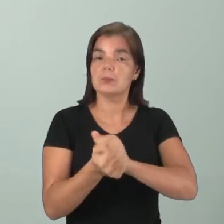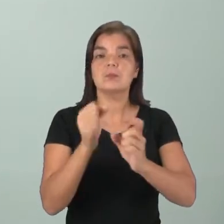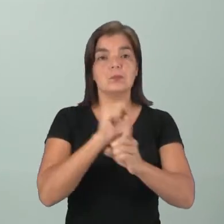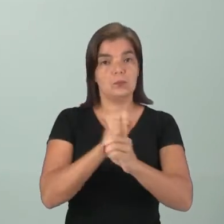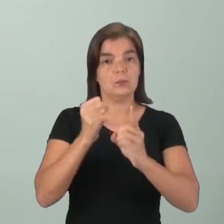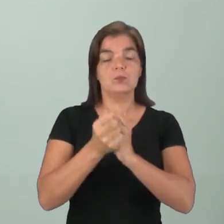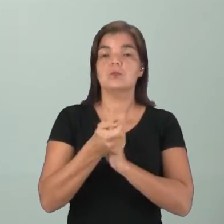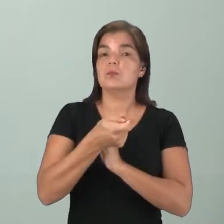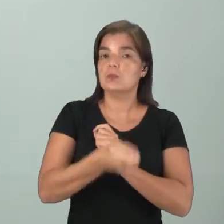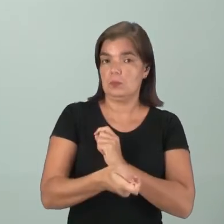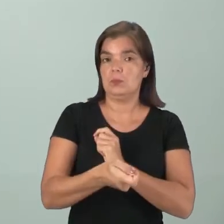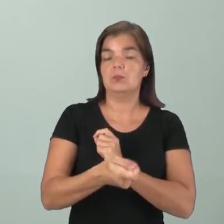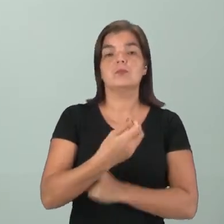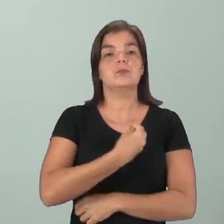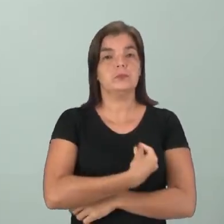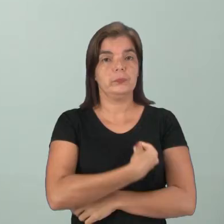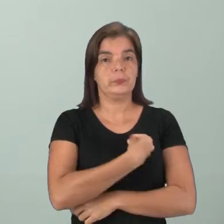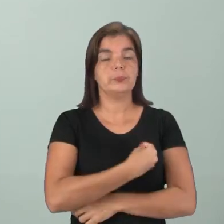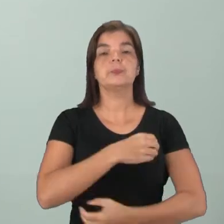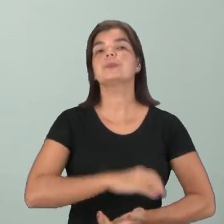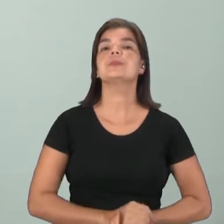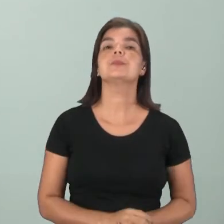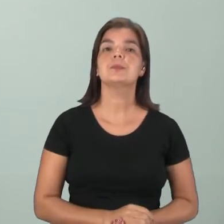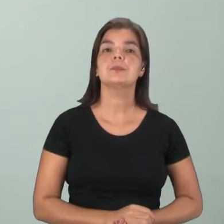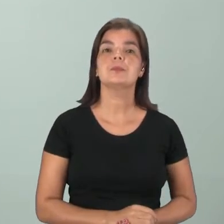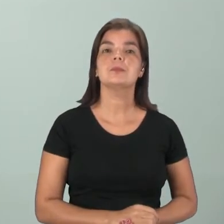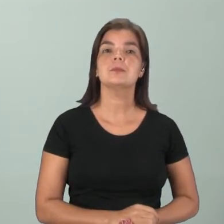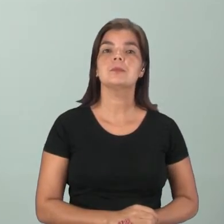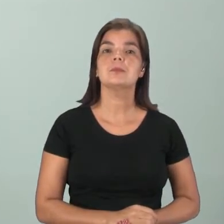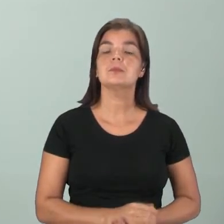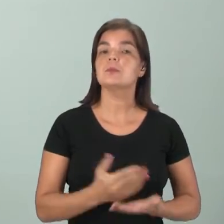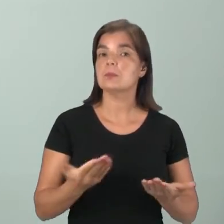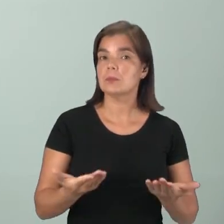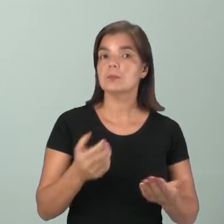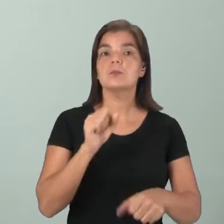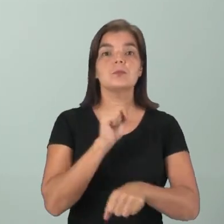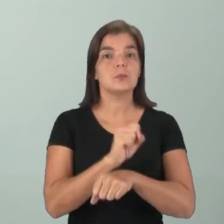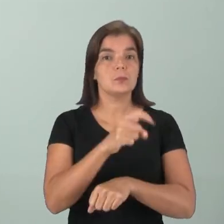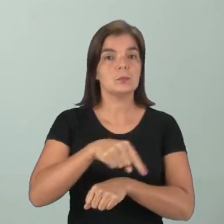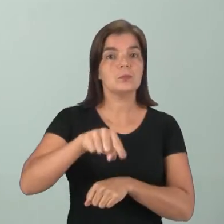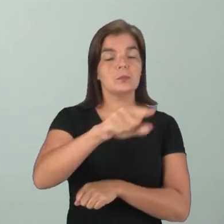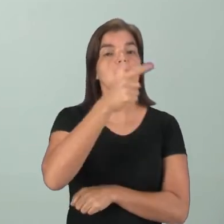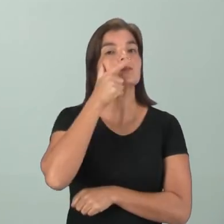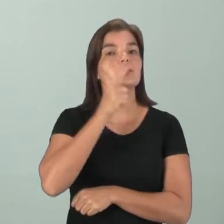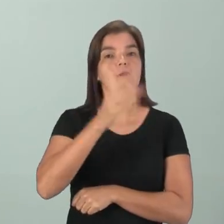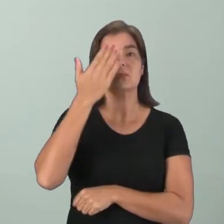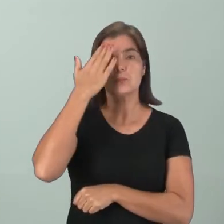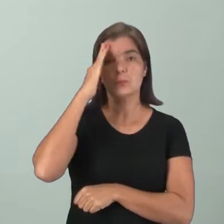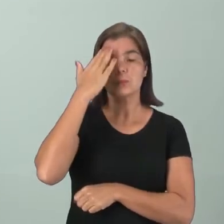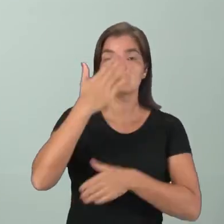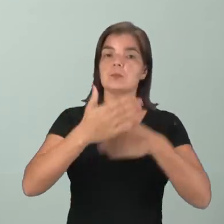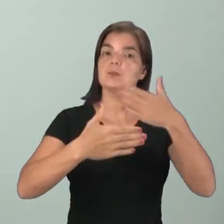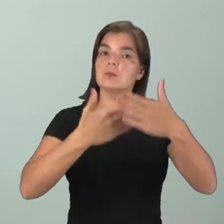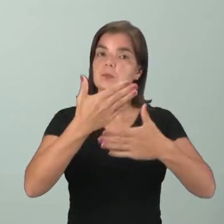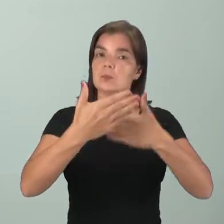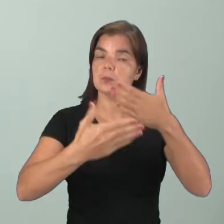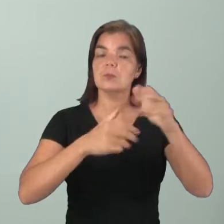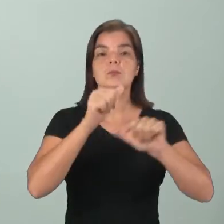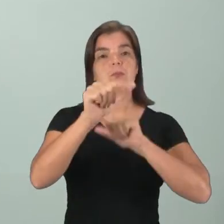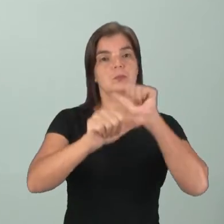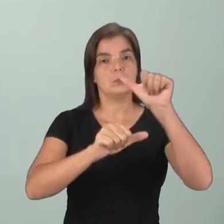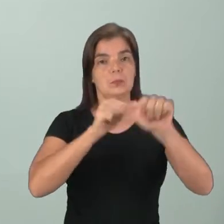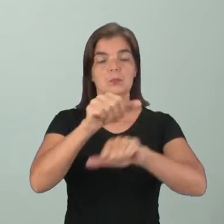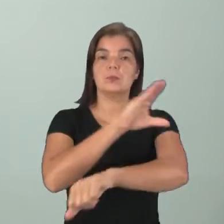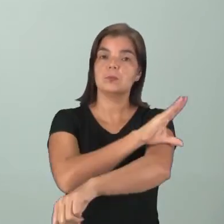se adequando àquilo que a sociedade exige para a convivência, certo? Então, é isso. Eu espero que vocês tenham conseguido compreender